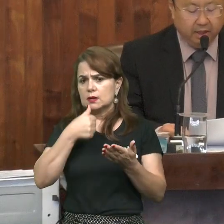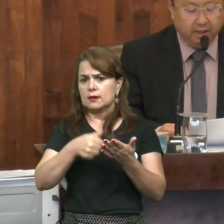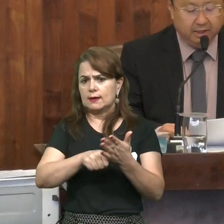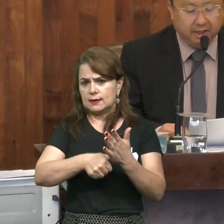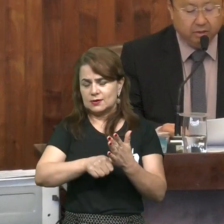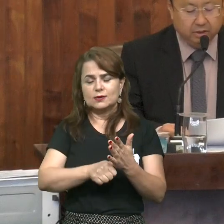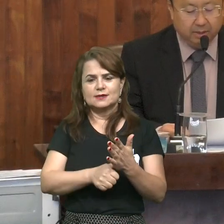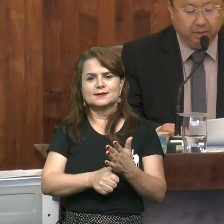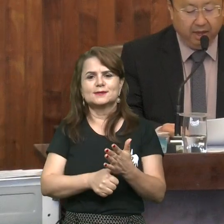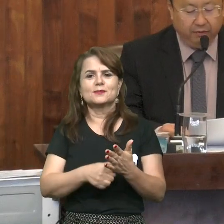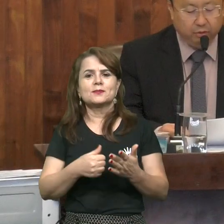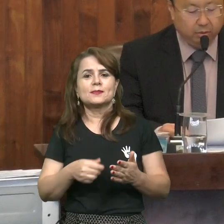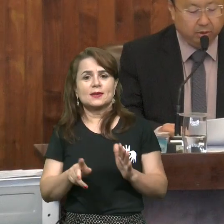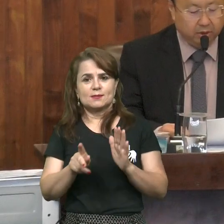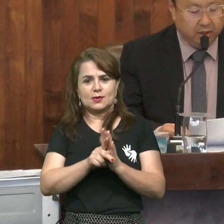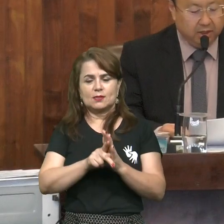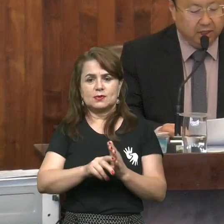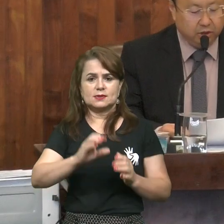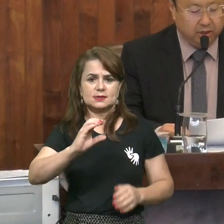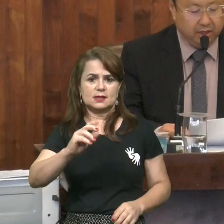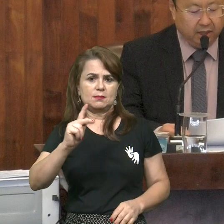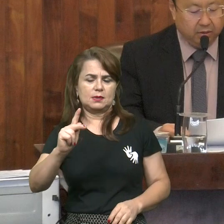15.250.686, inscrito no CPF número